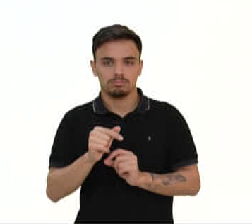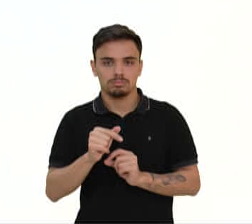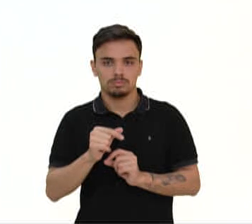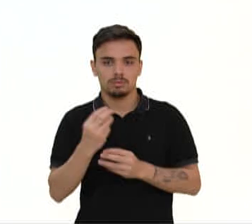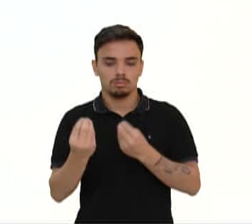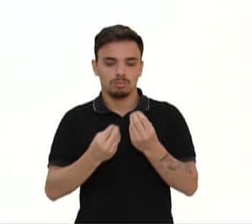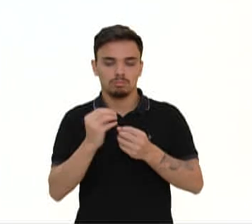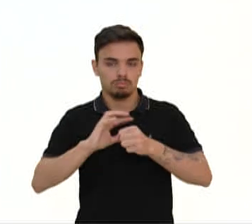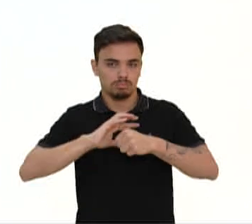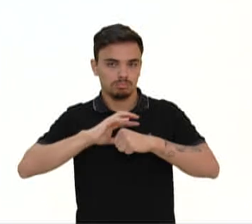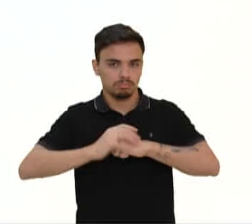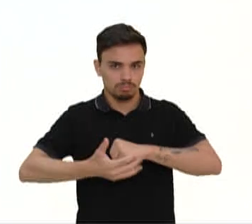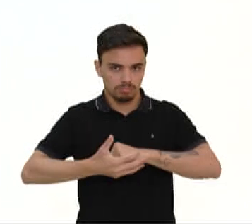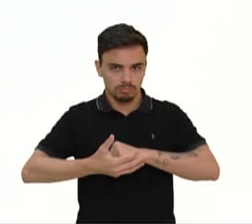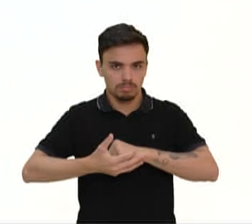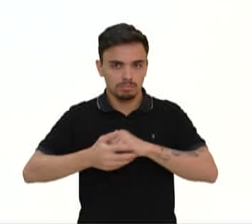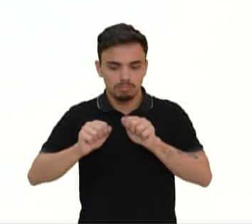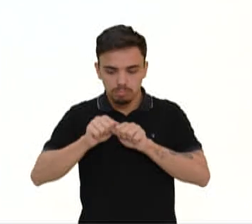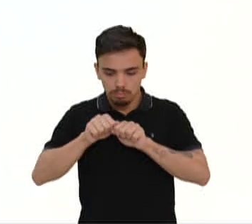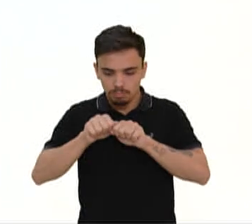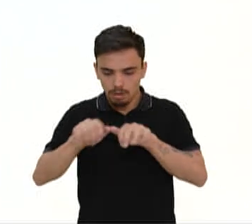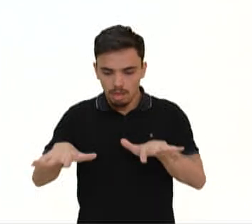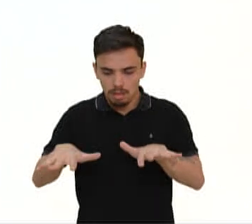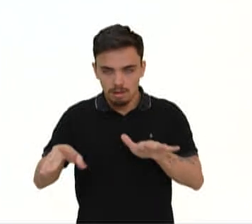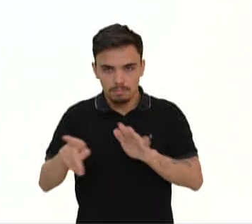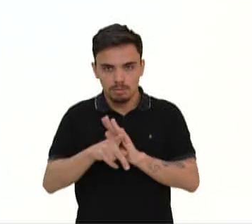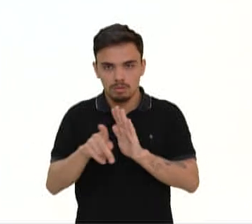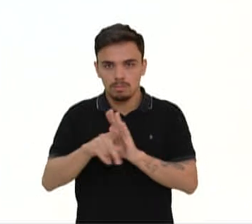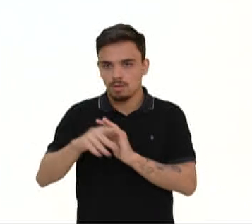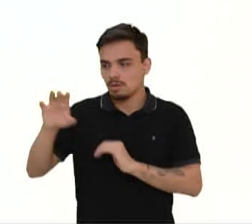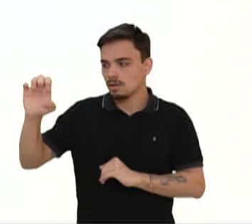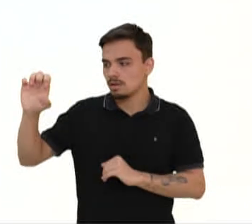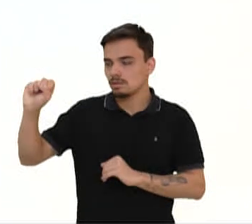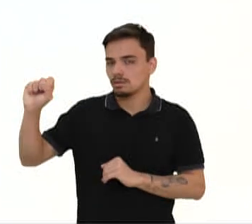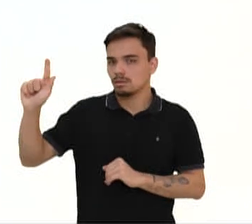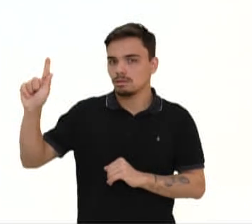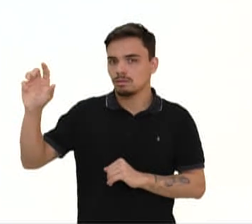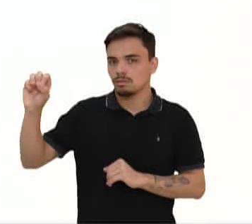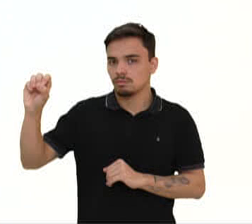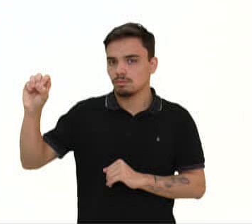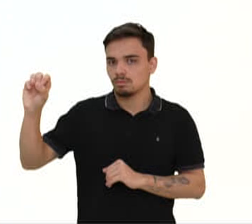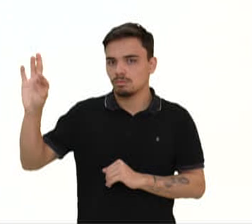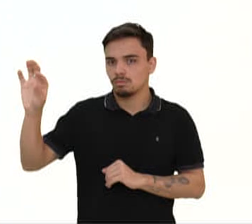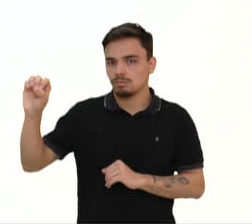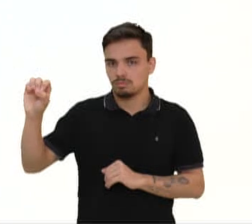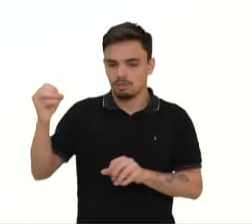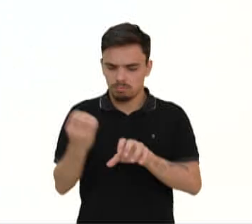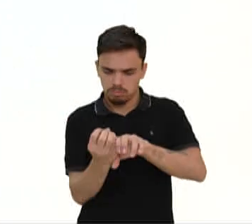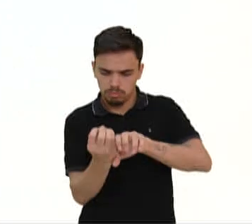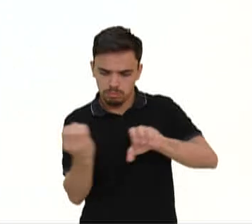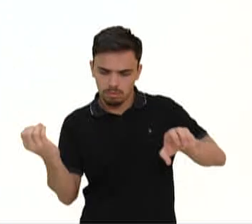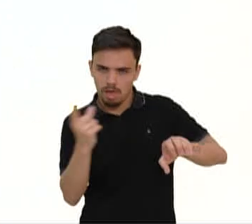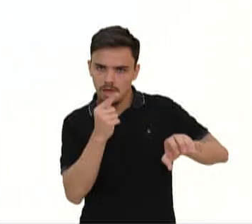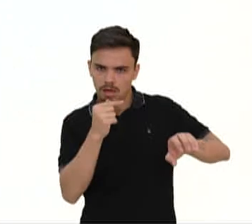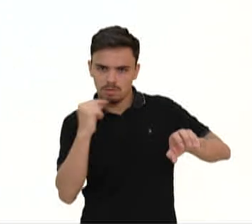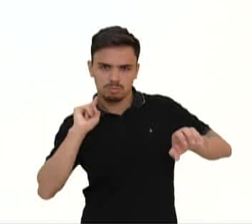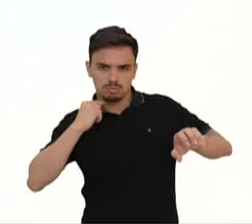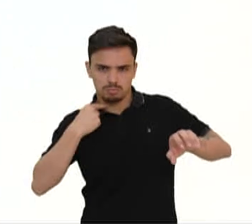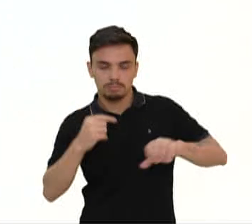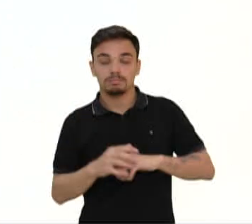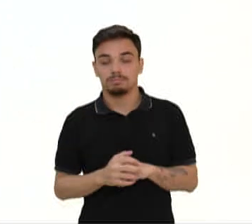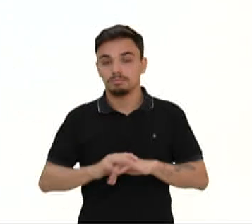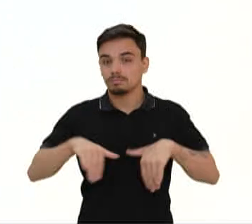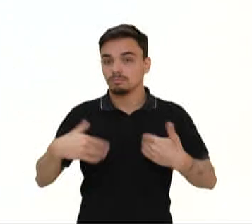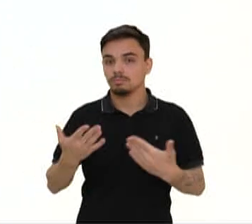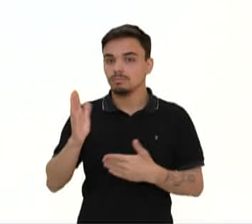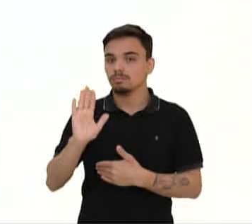o coronavírus seja transmitido pelo esgoto. Mas atenção, extra é necessário, já que a